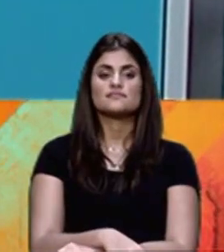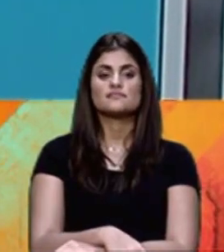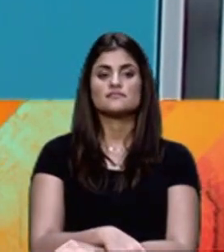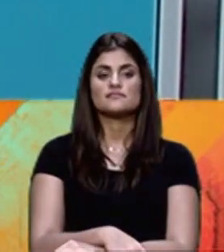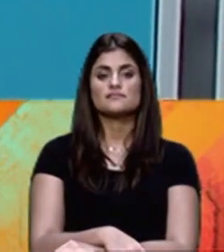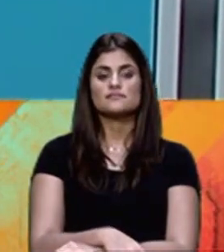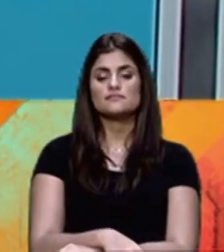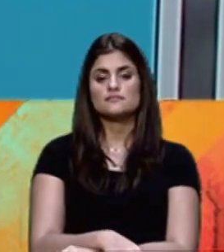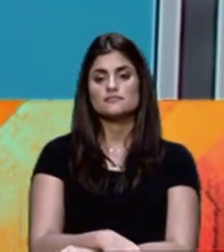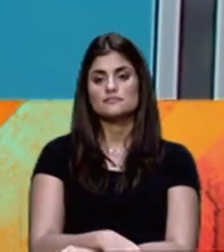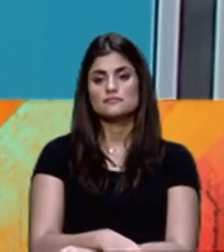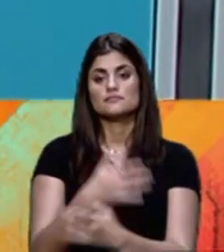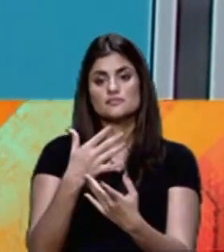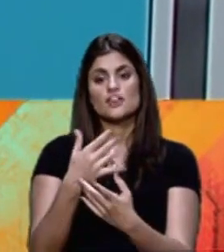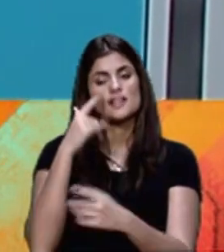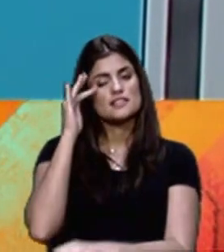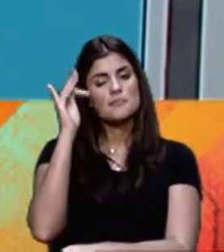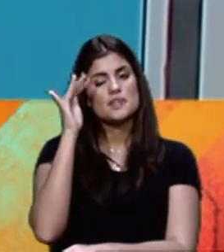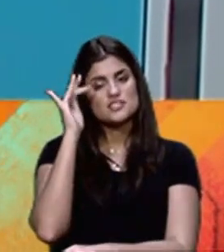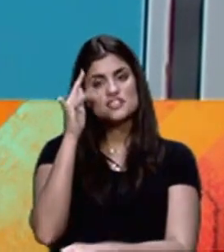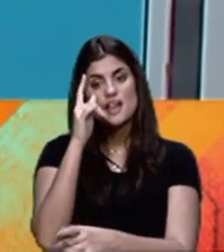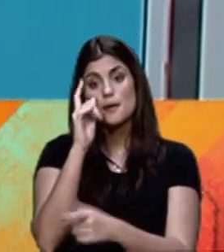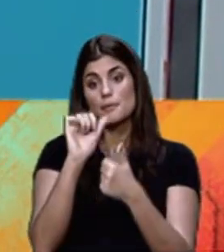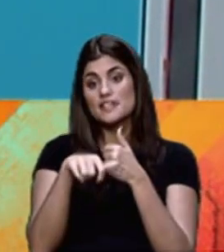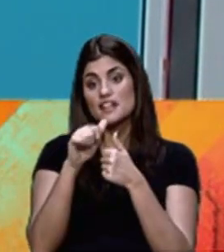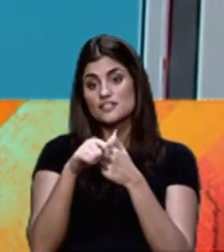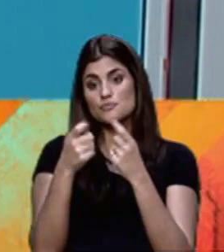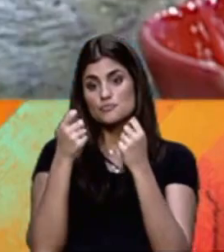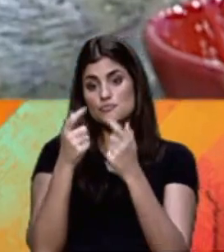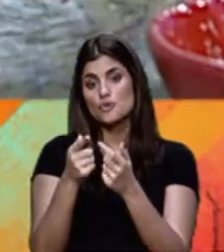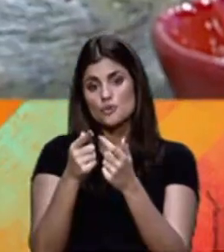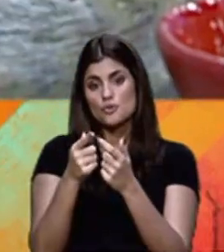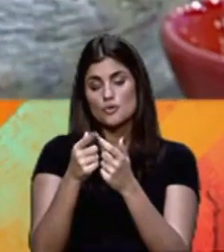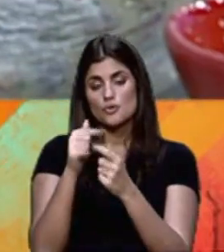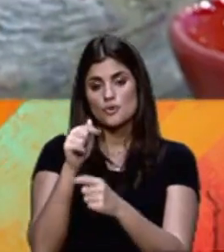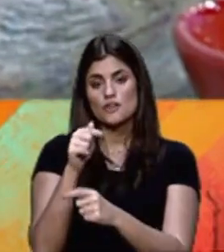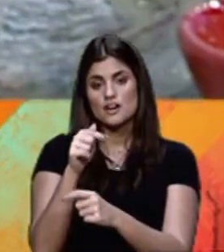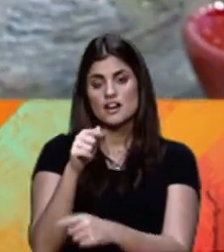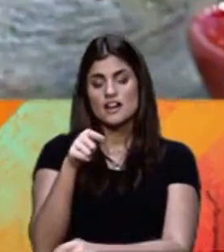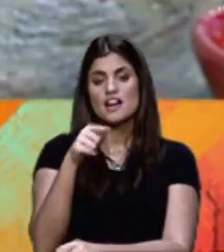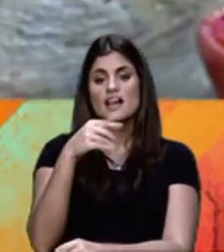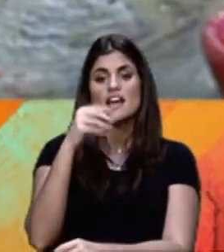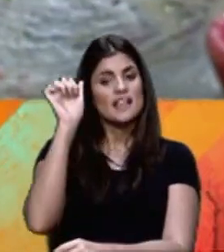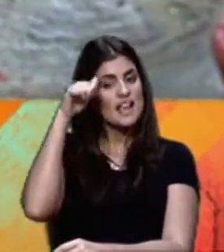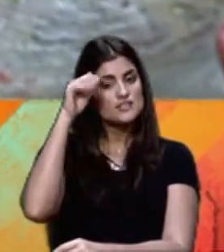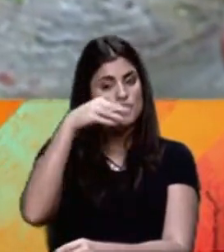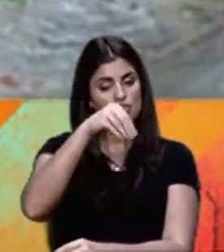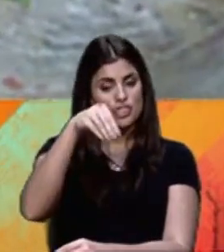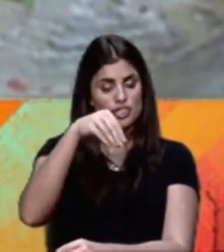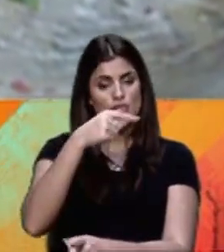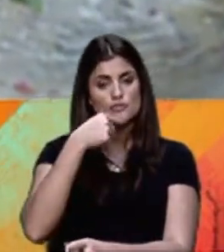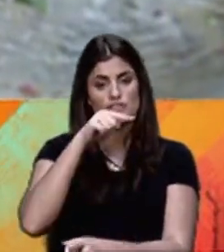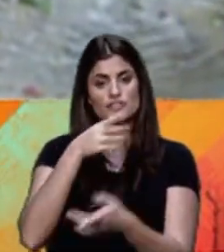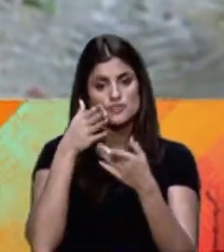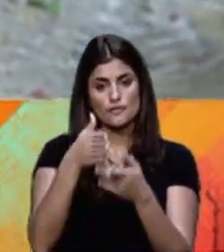Pronto. E agora já estava a imaginar essas batatas com um bocadinho de queijo ralado em cima. Exatamente. E vai novamente ao forno a